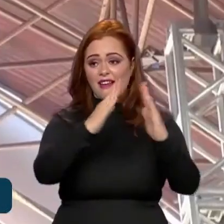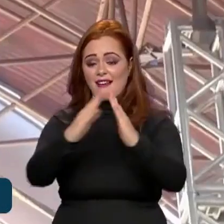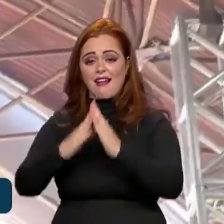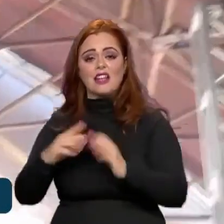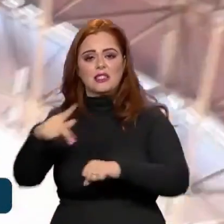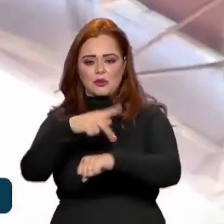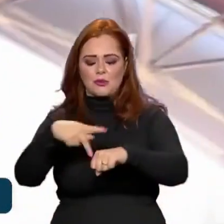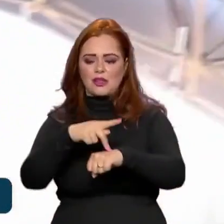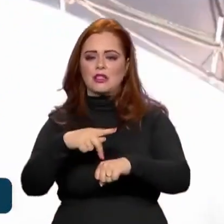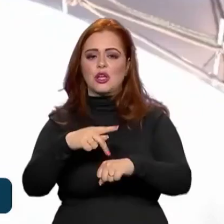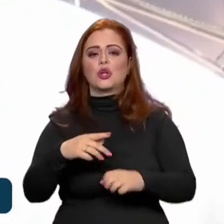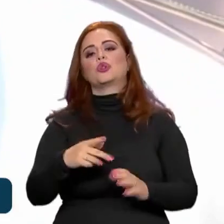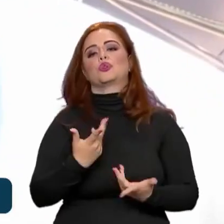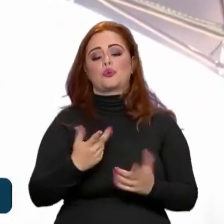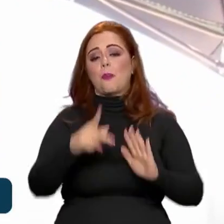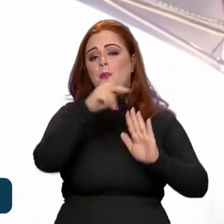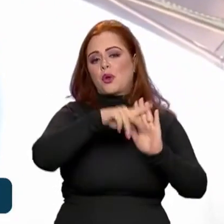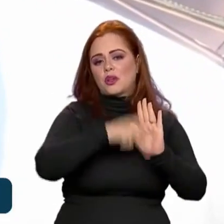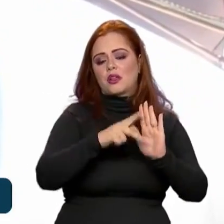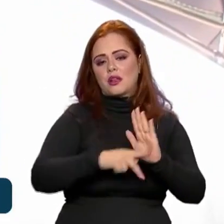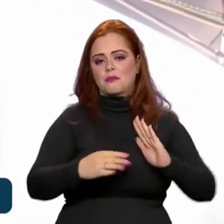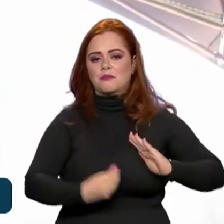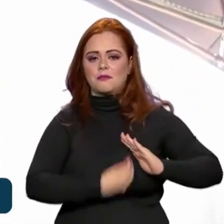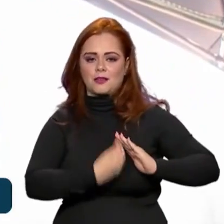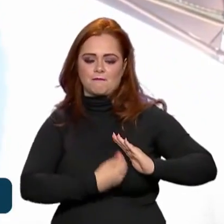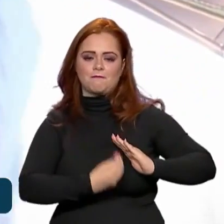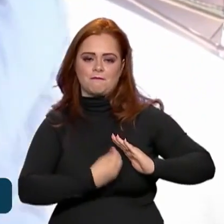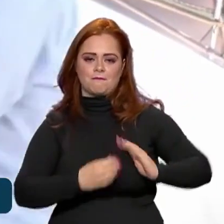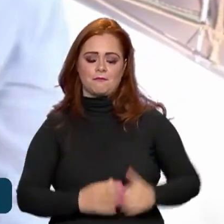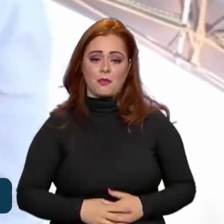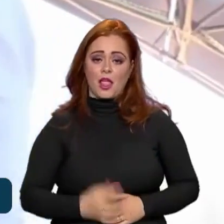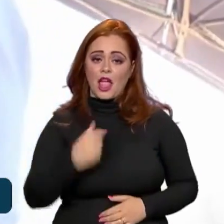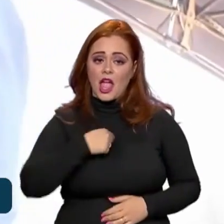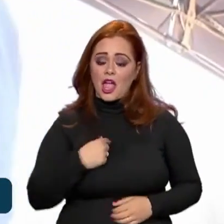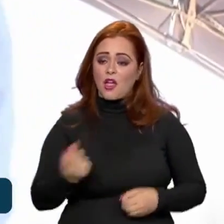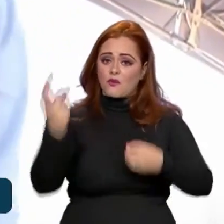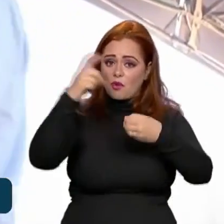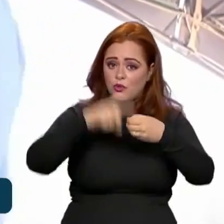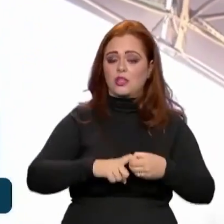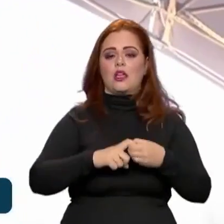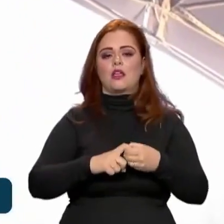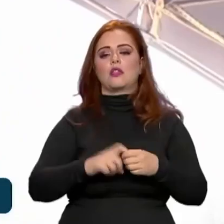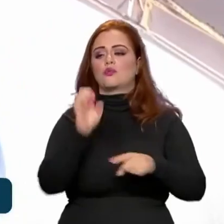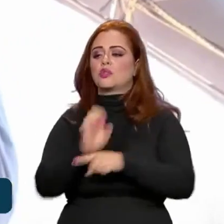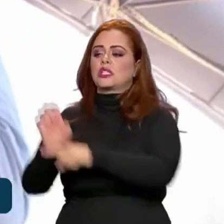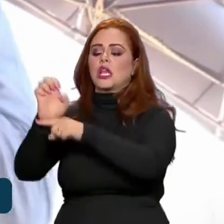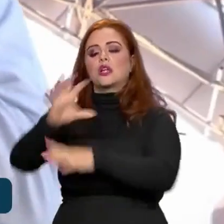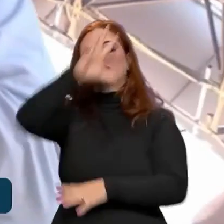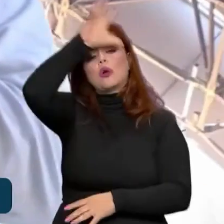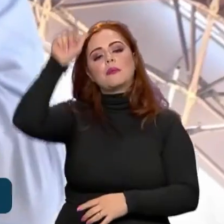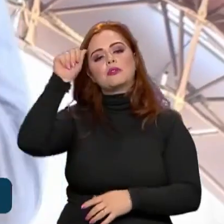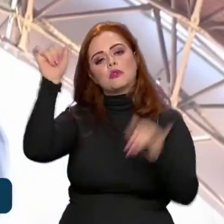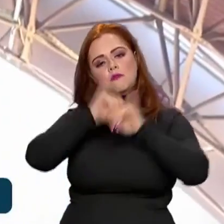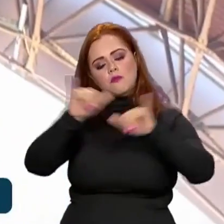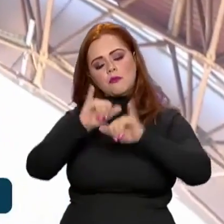do Minha Casa Minha Vida eu botei para viver no Estado do Amazonas nós